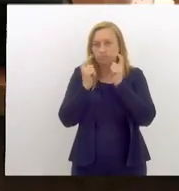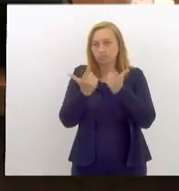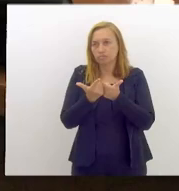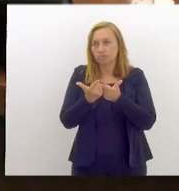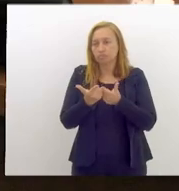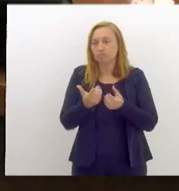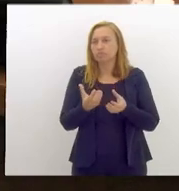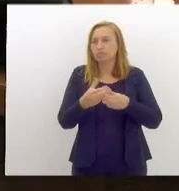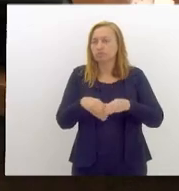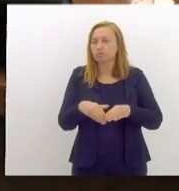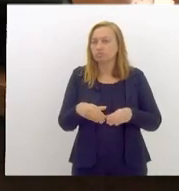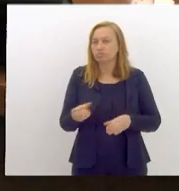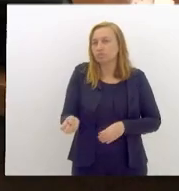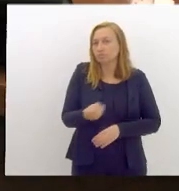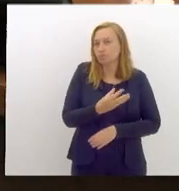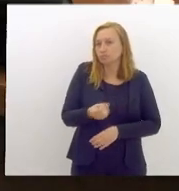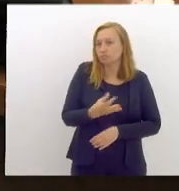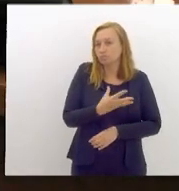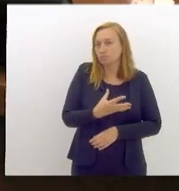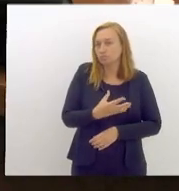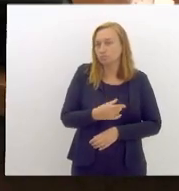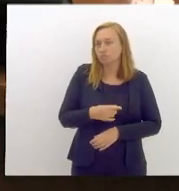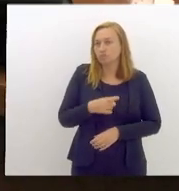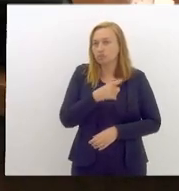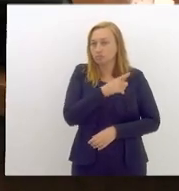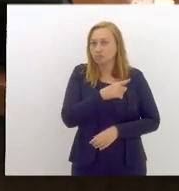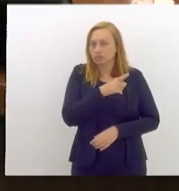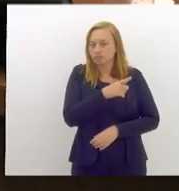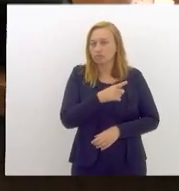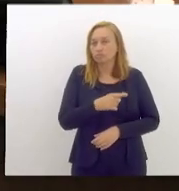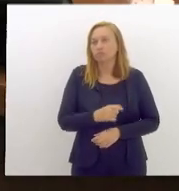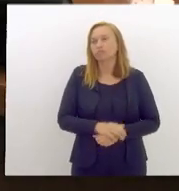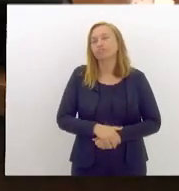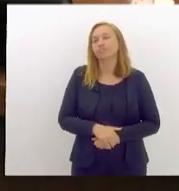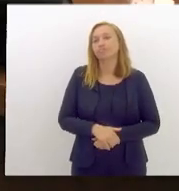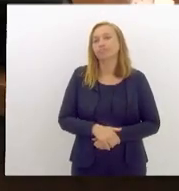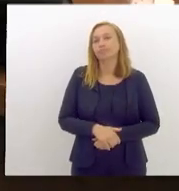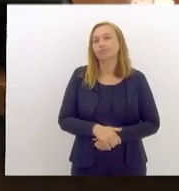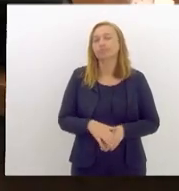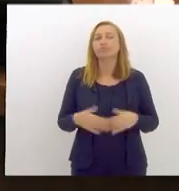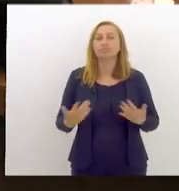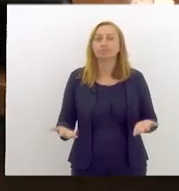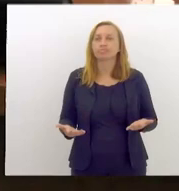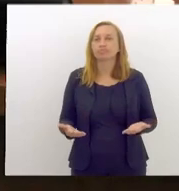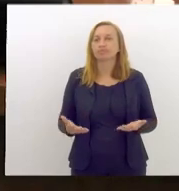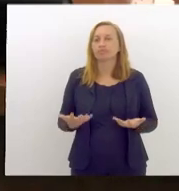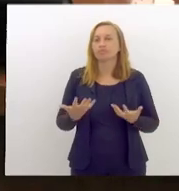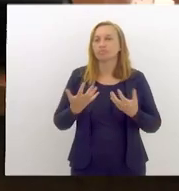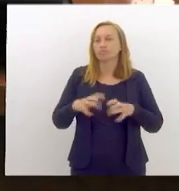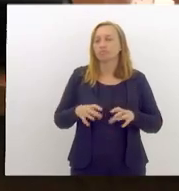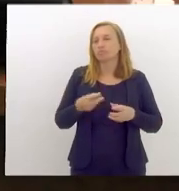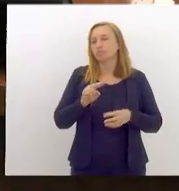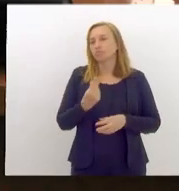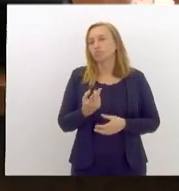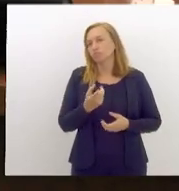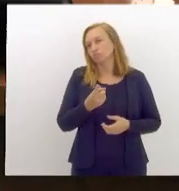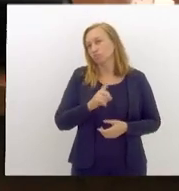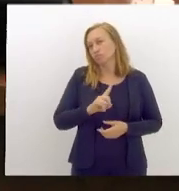concursados novos que estão lá no regime então querendo ou não